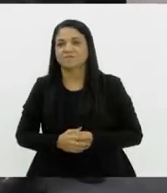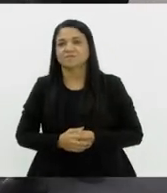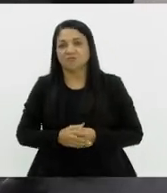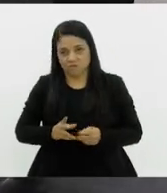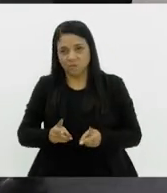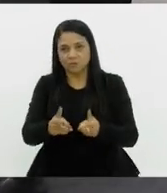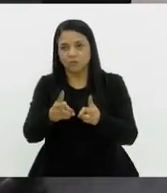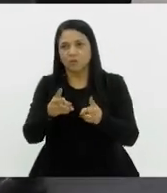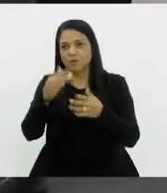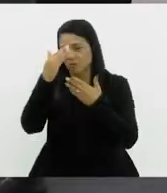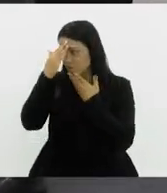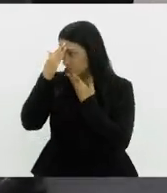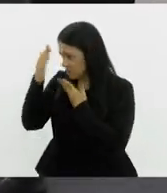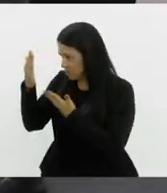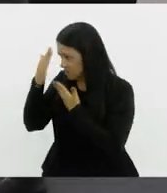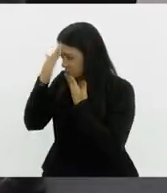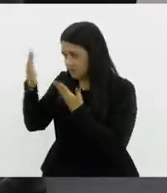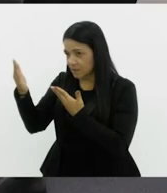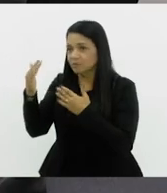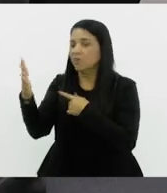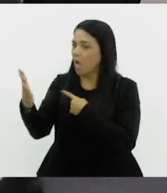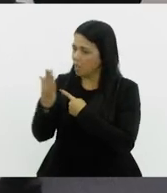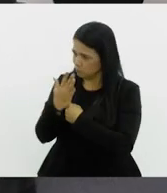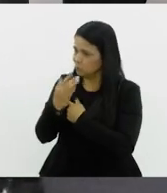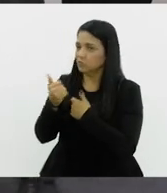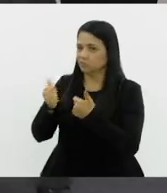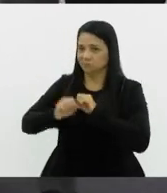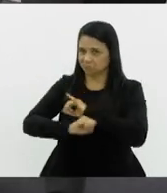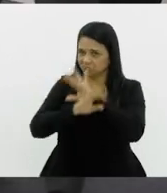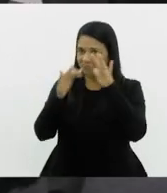então... Obrigado aqui. Obrigado. Ajudou muito.